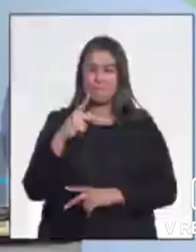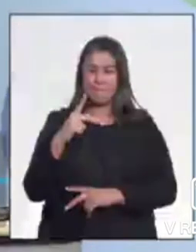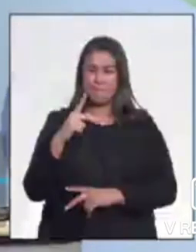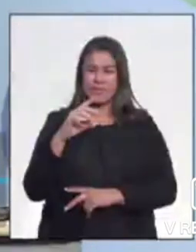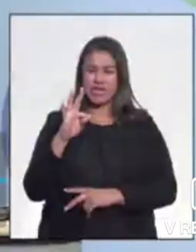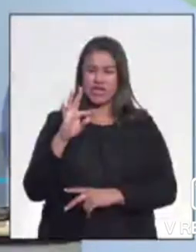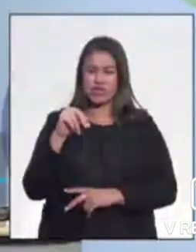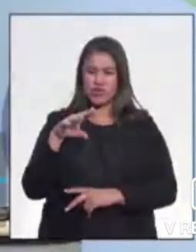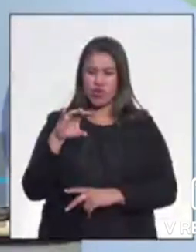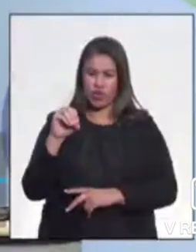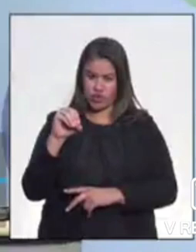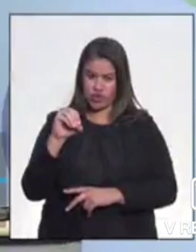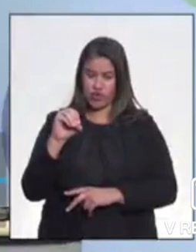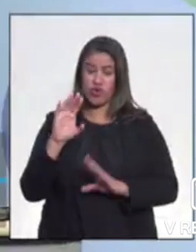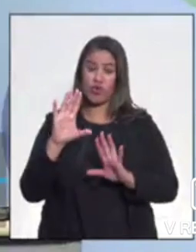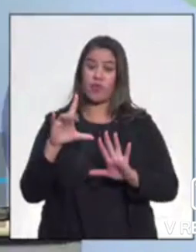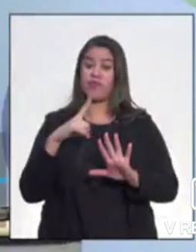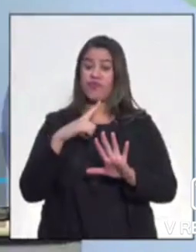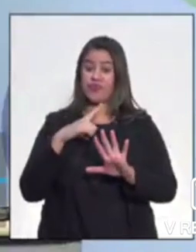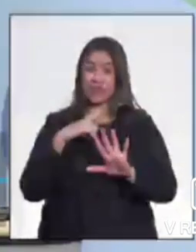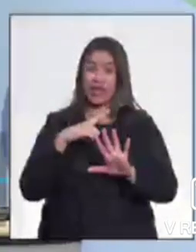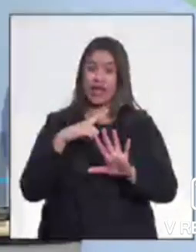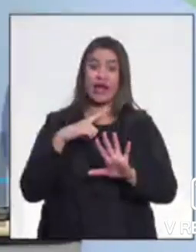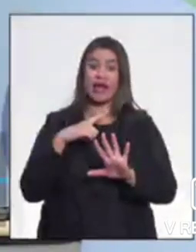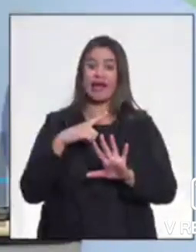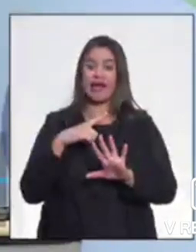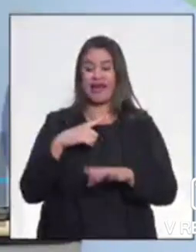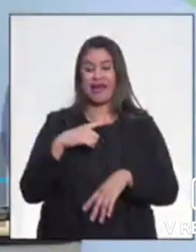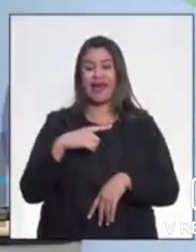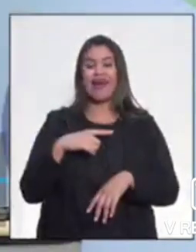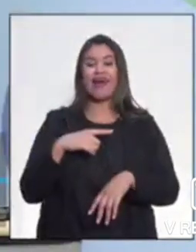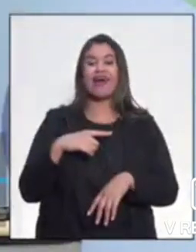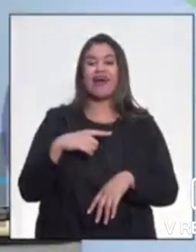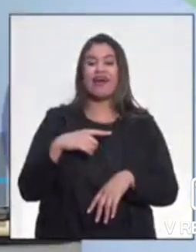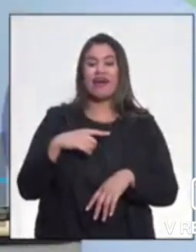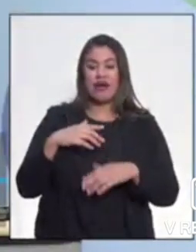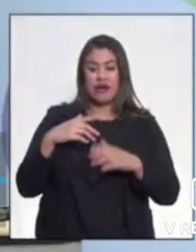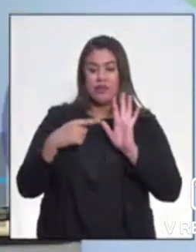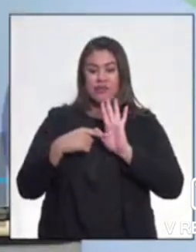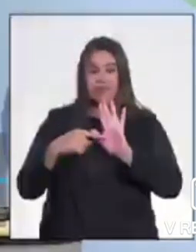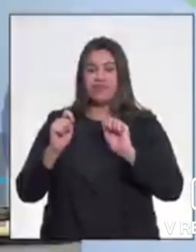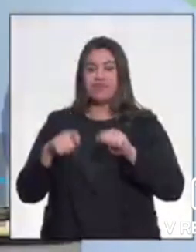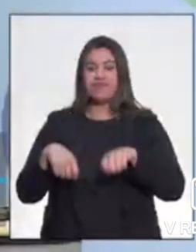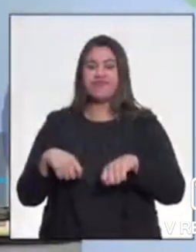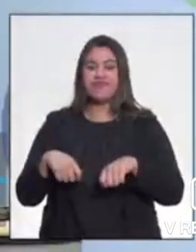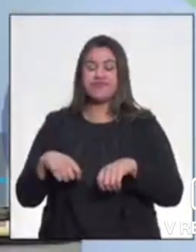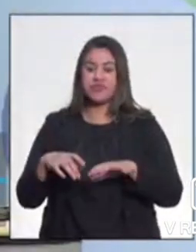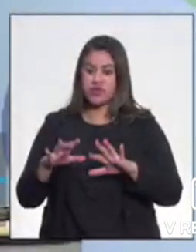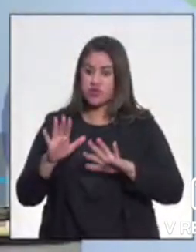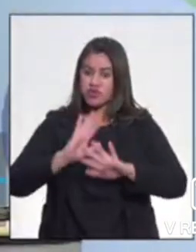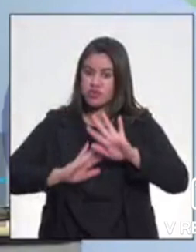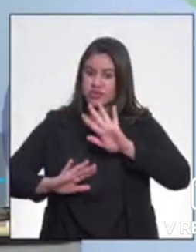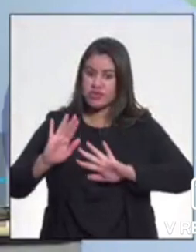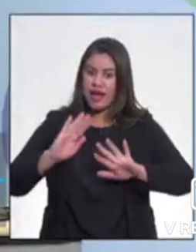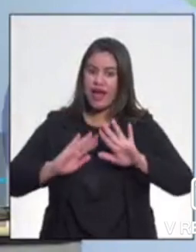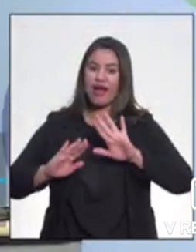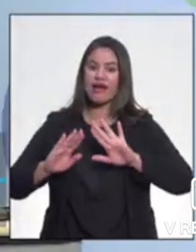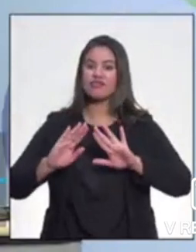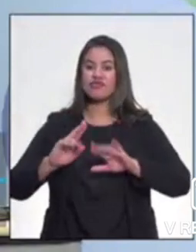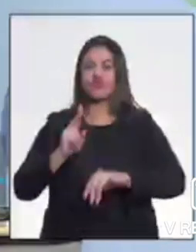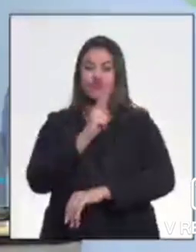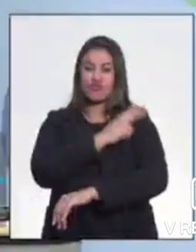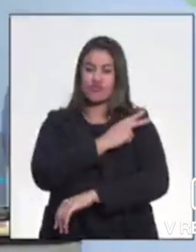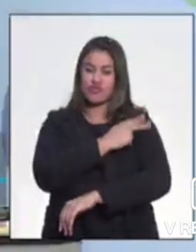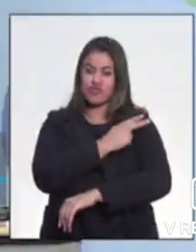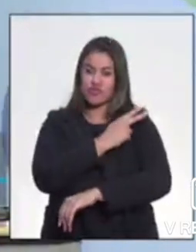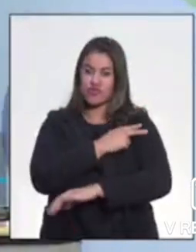você vai fazer um modelo atômico de Thomson em casa. Aproveitar para mostrar. Só que assim, ó, com segurança, vocês são alunos do segundo ensino